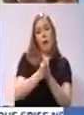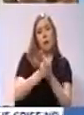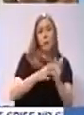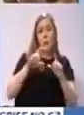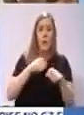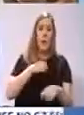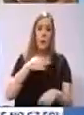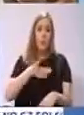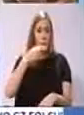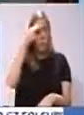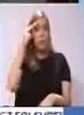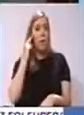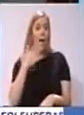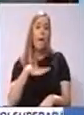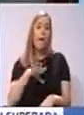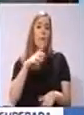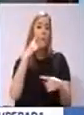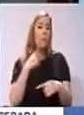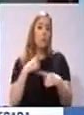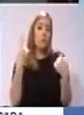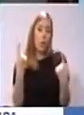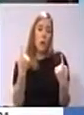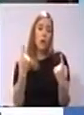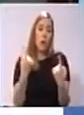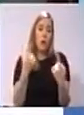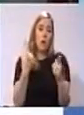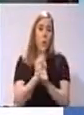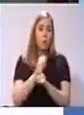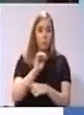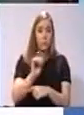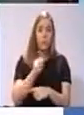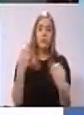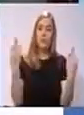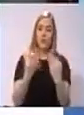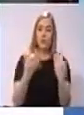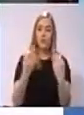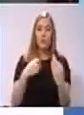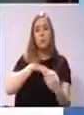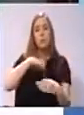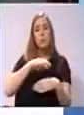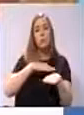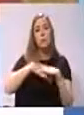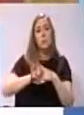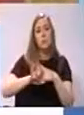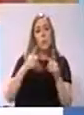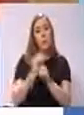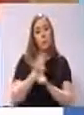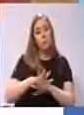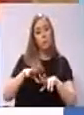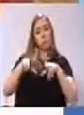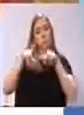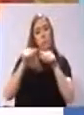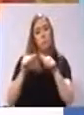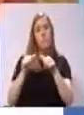nosso concelho de Penafiel, de mostrarem os seus produtos e de facto temos vindo a fazer essas inovações, desde logo